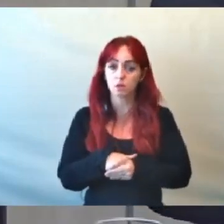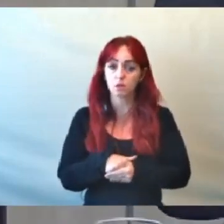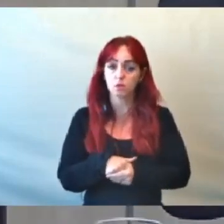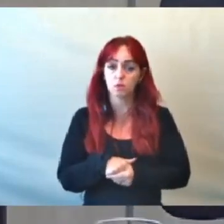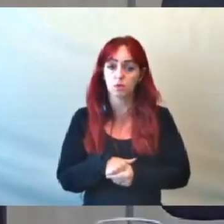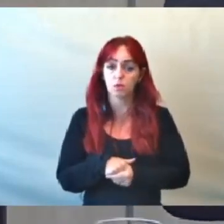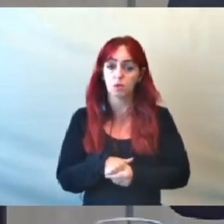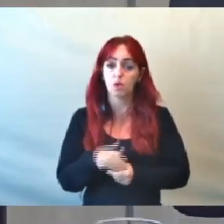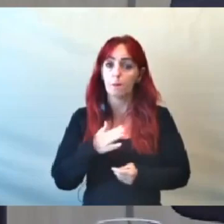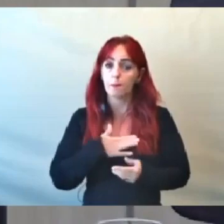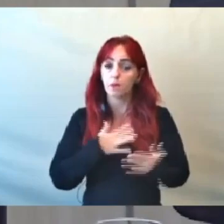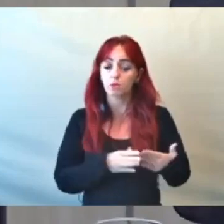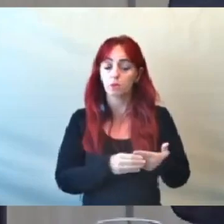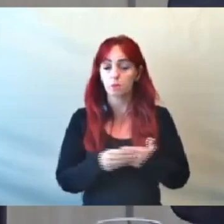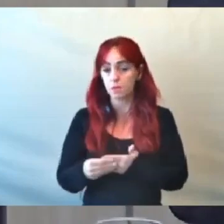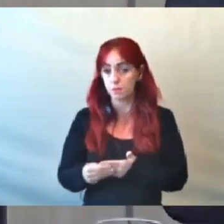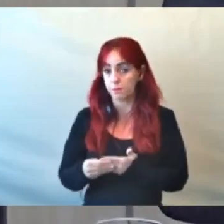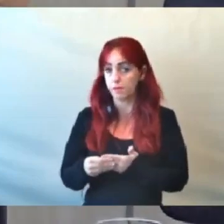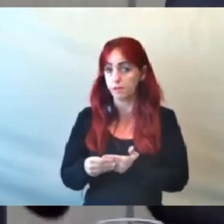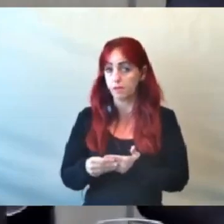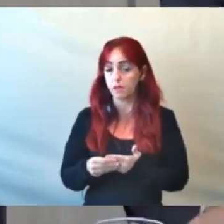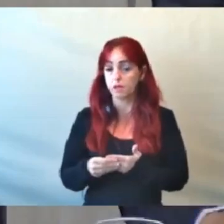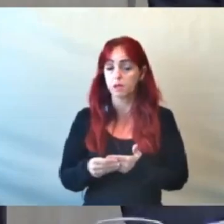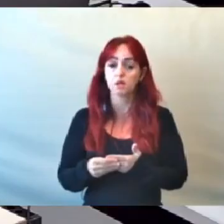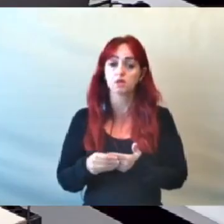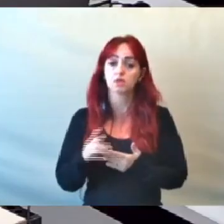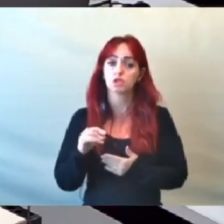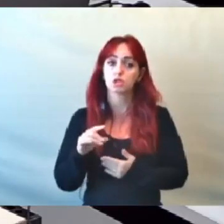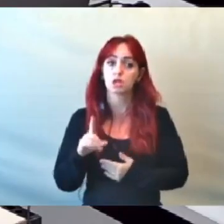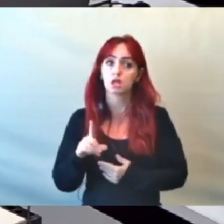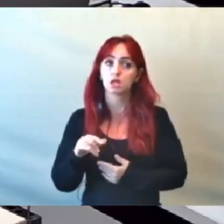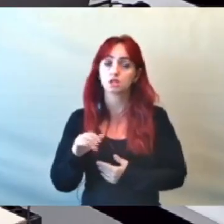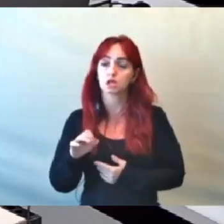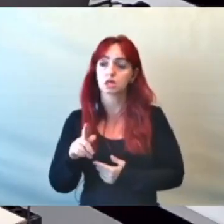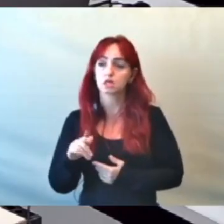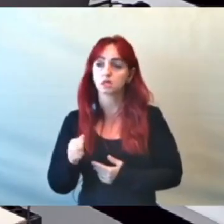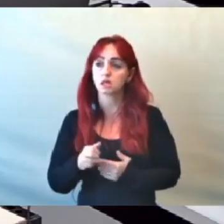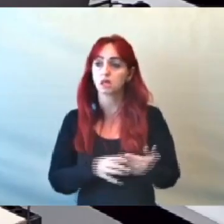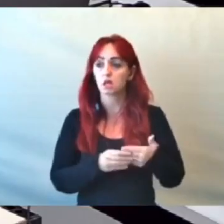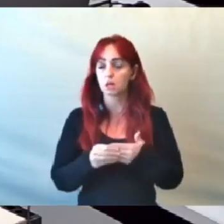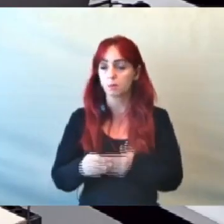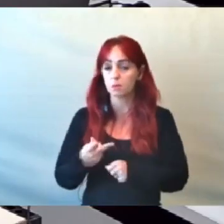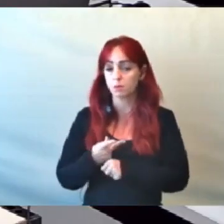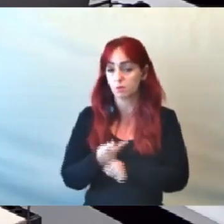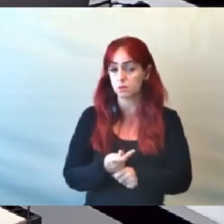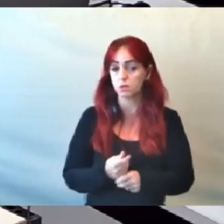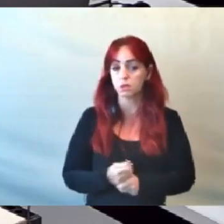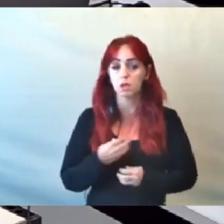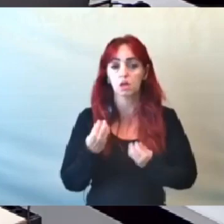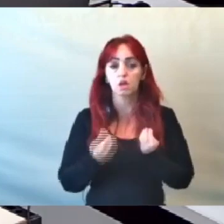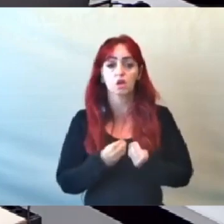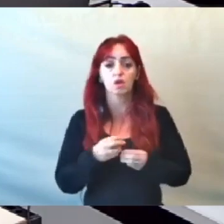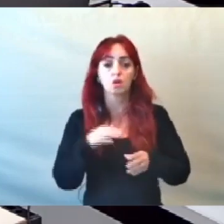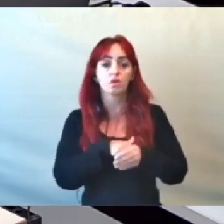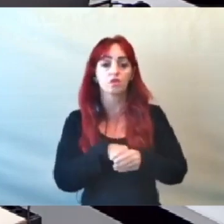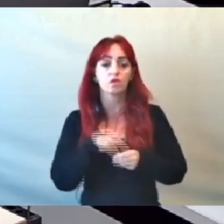baixar em diligência e encaminhar para a Procuradoria. Como voto, vereador Braulio Lara? De acordo com o pedido de diligência.